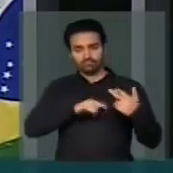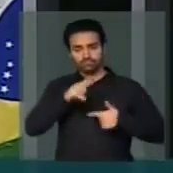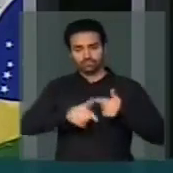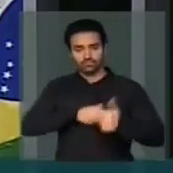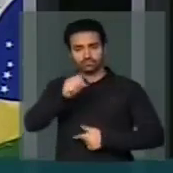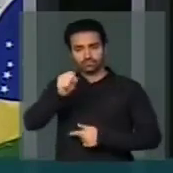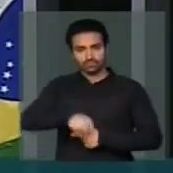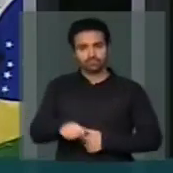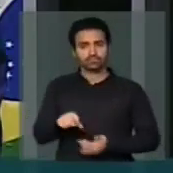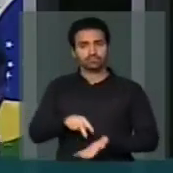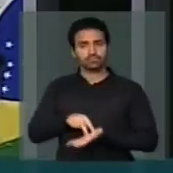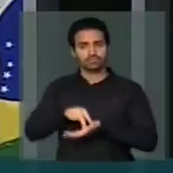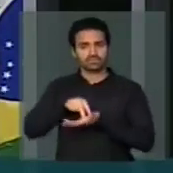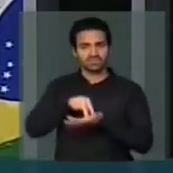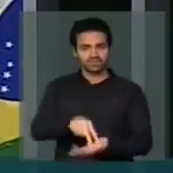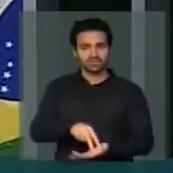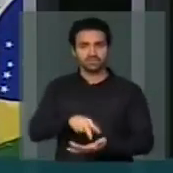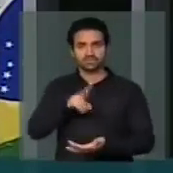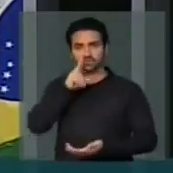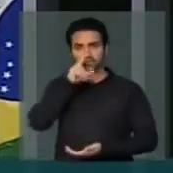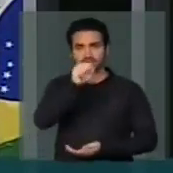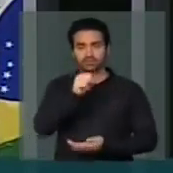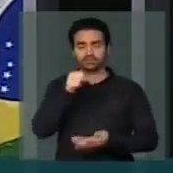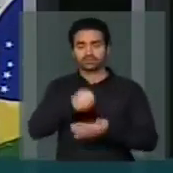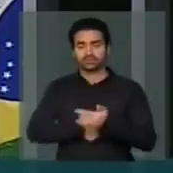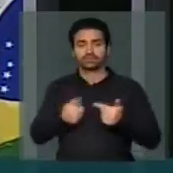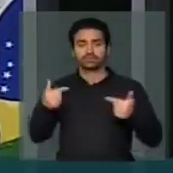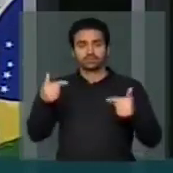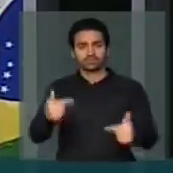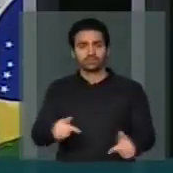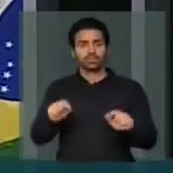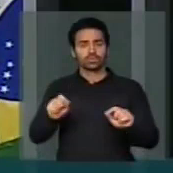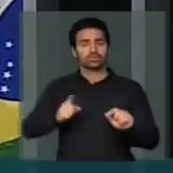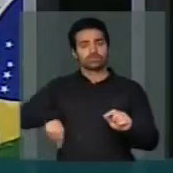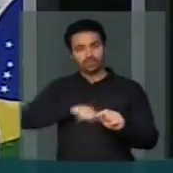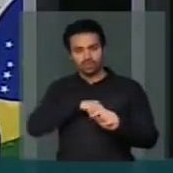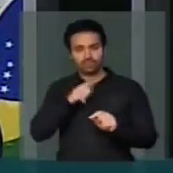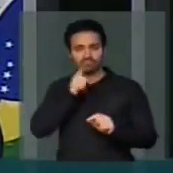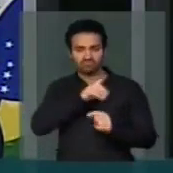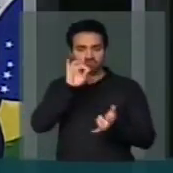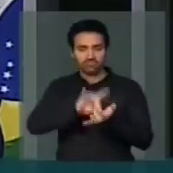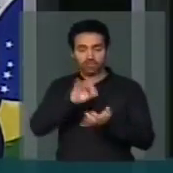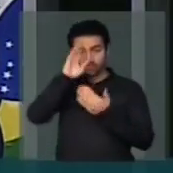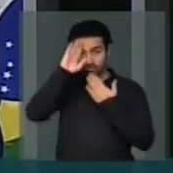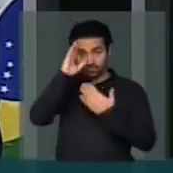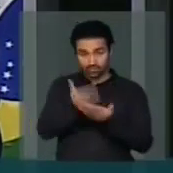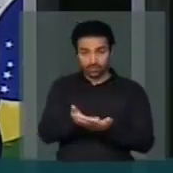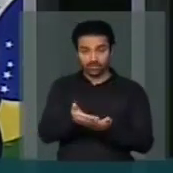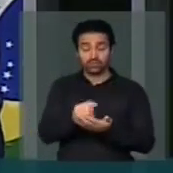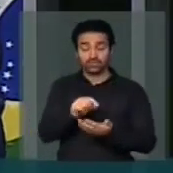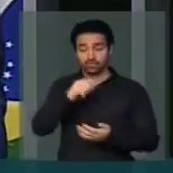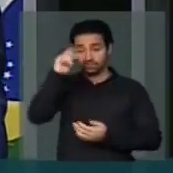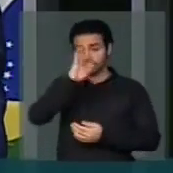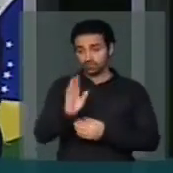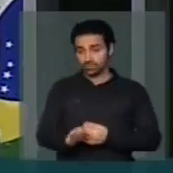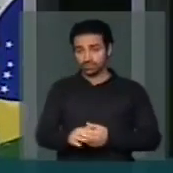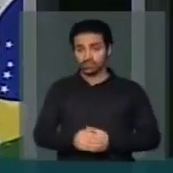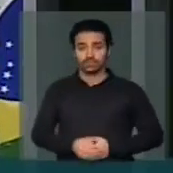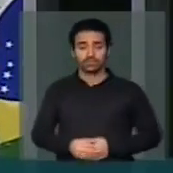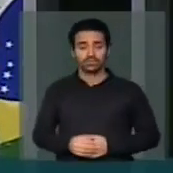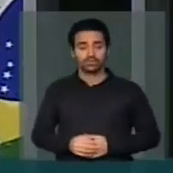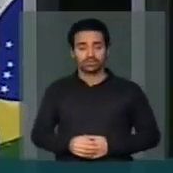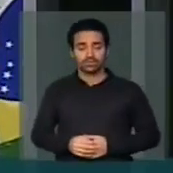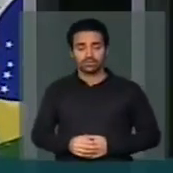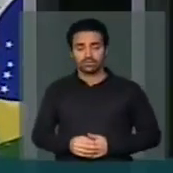com firmeza, defender aquilo que nós acreditamos para este Brasil. Porque,